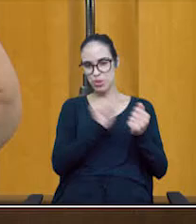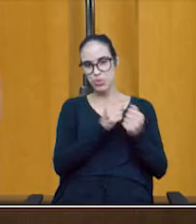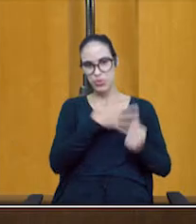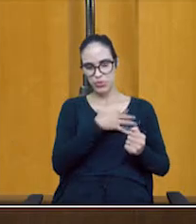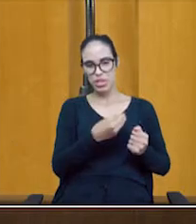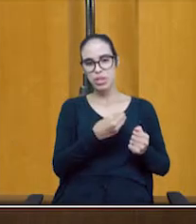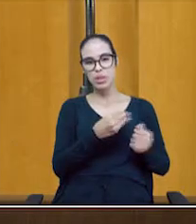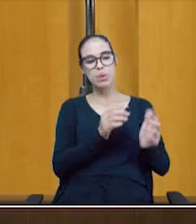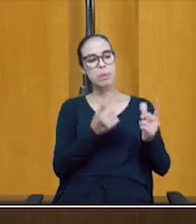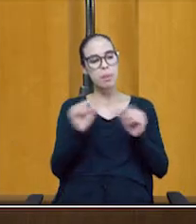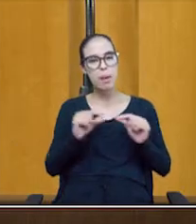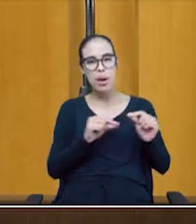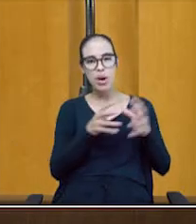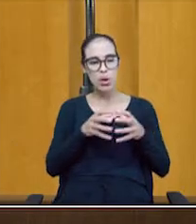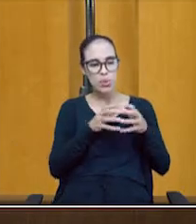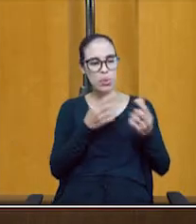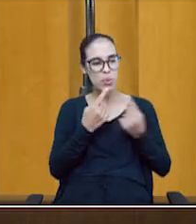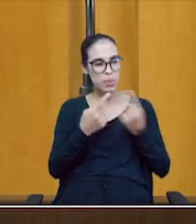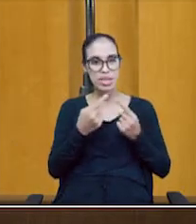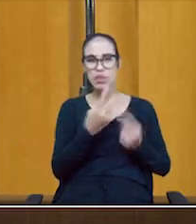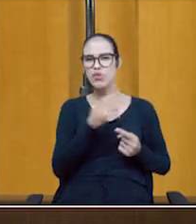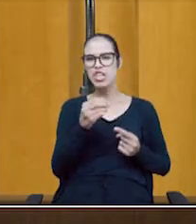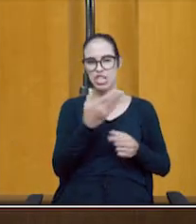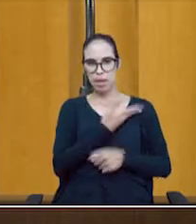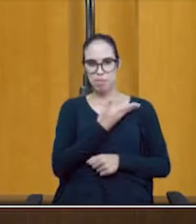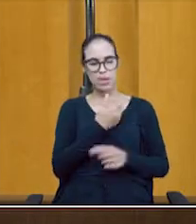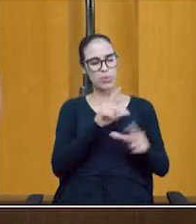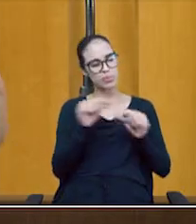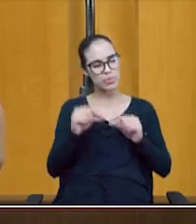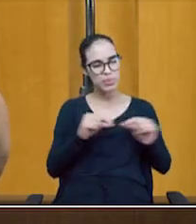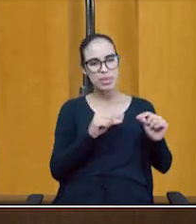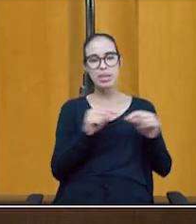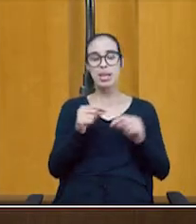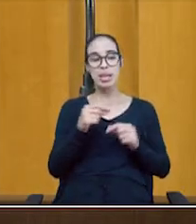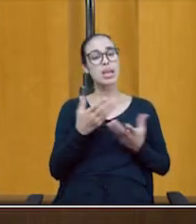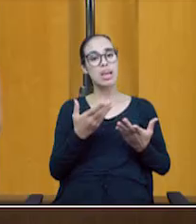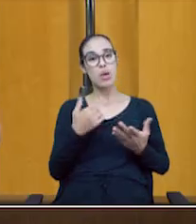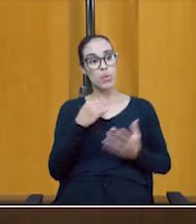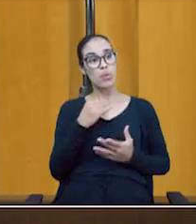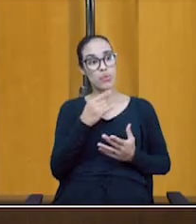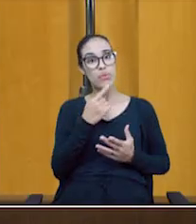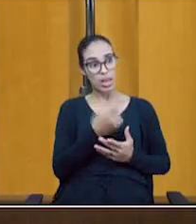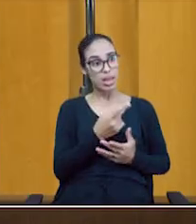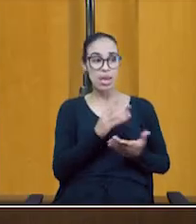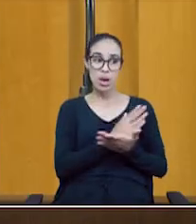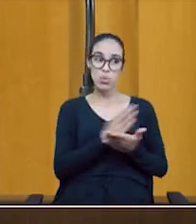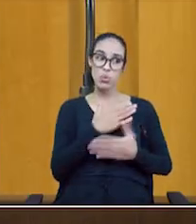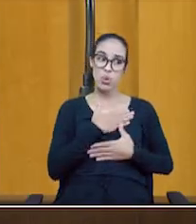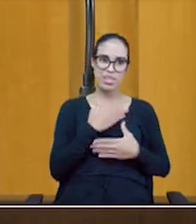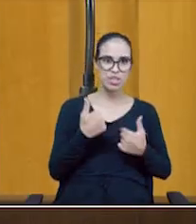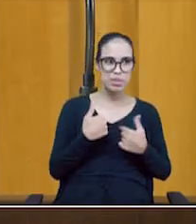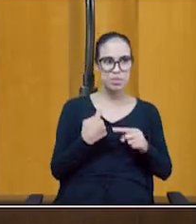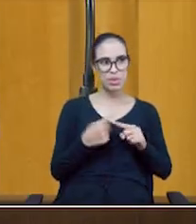de amigos, quase 20, dizendo o quanto tinha. Os amigos parece que gostavam um pouco de mim, porque eu sou professora, e não iam falar mal de